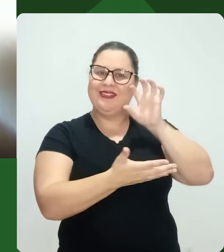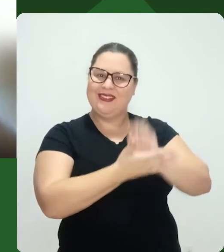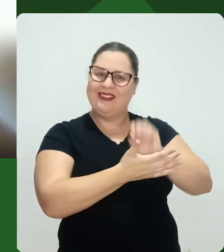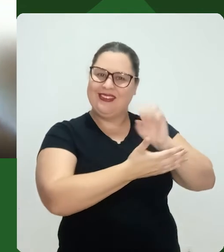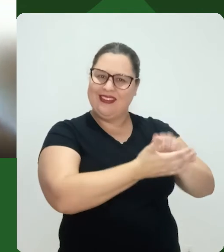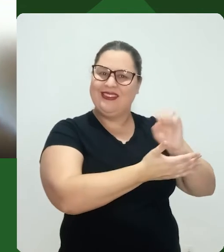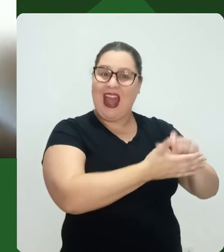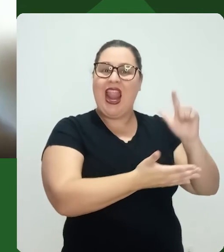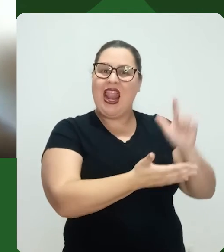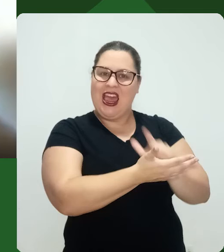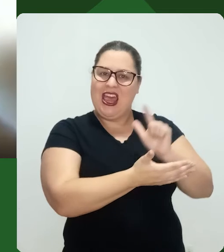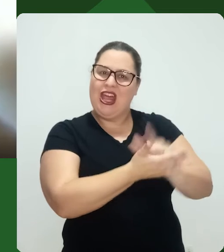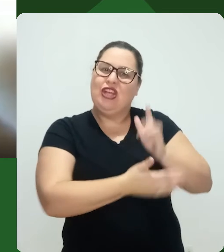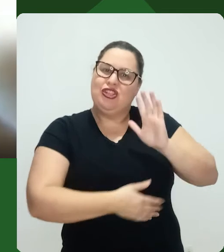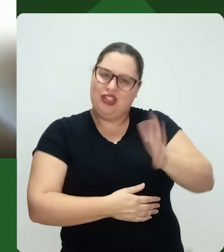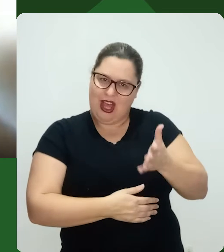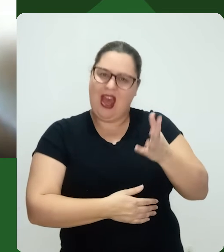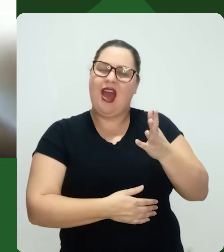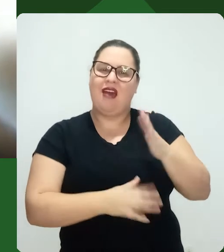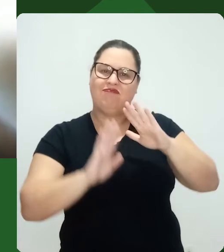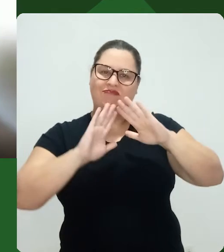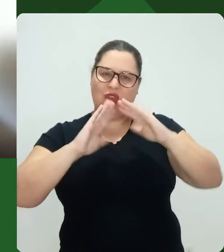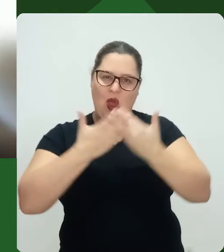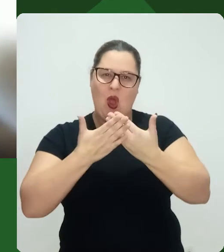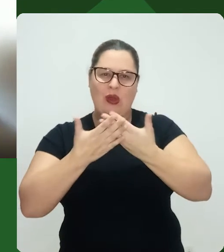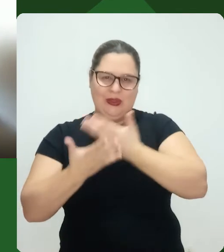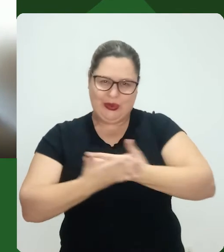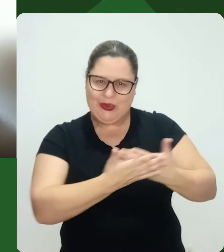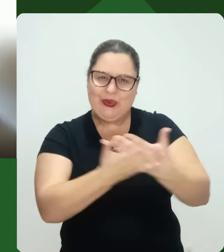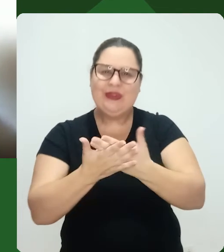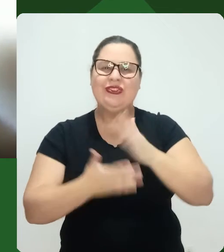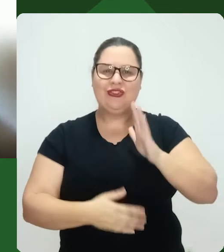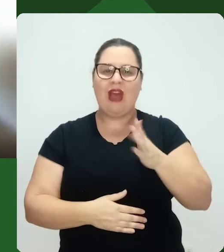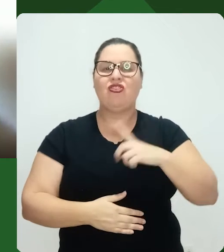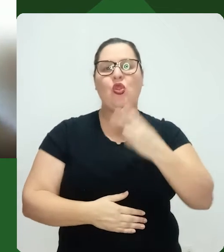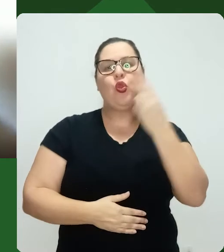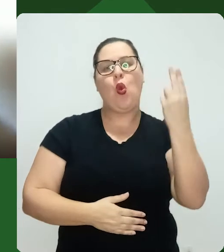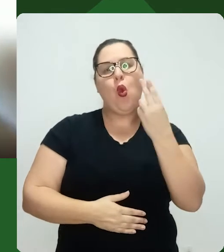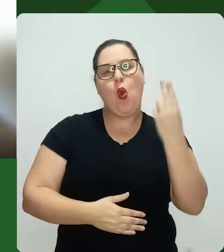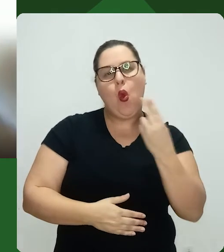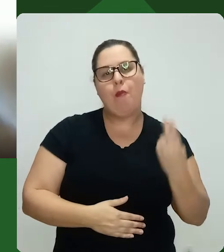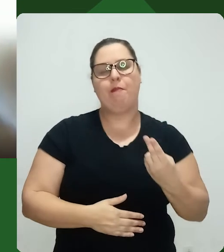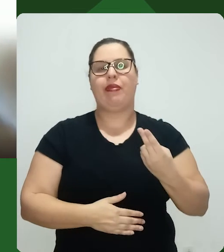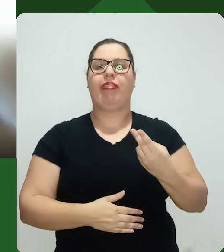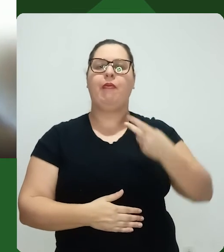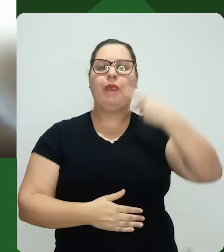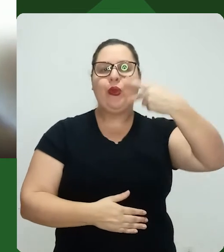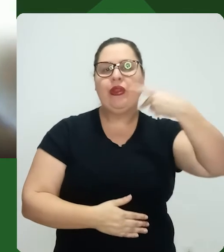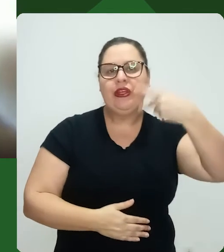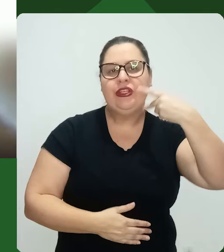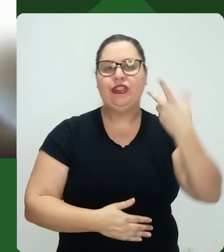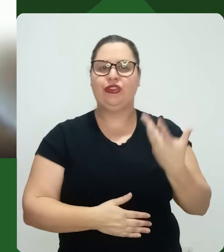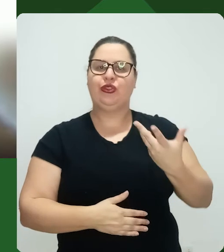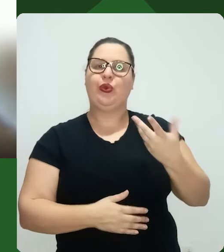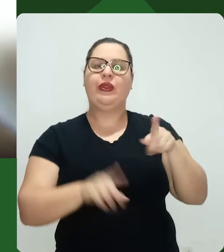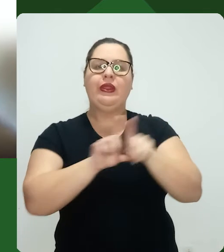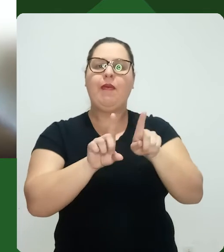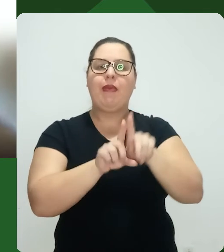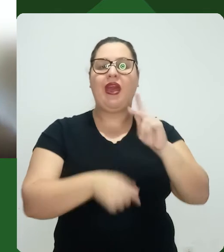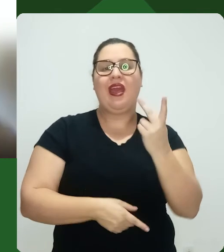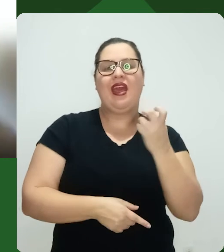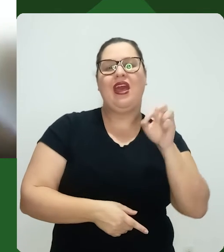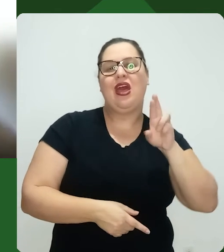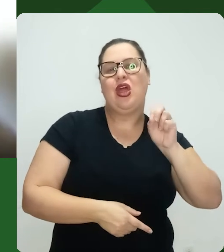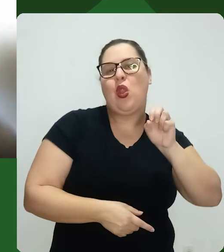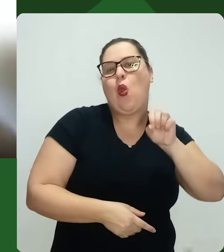história que estava escrita e que a gente acessava pelos livros, né, na escola, era sempre a história dos grandes nomes, né, dos políticos,